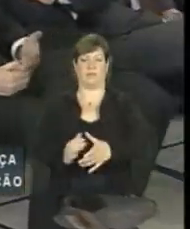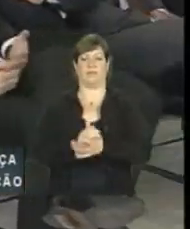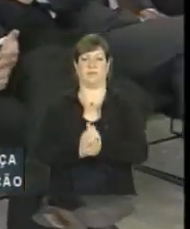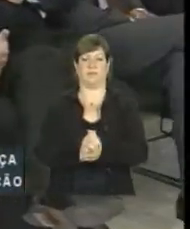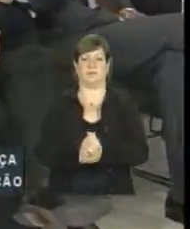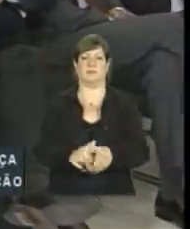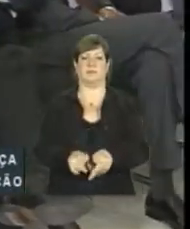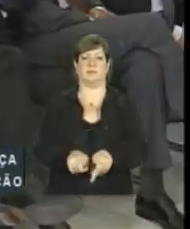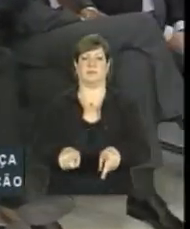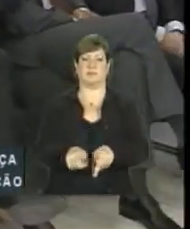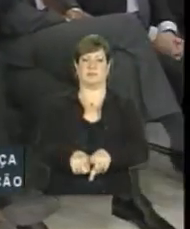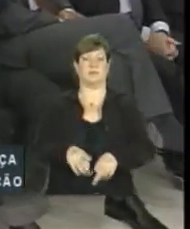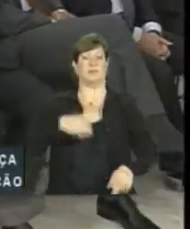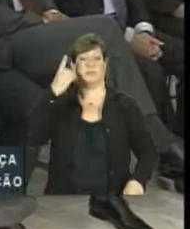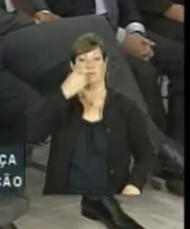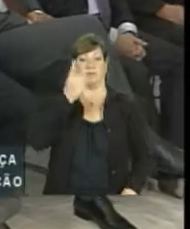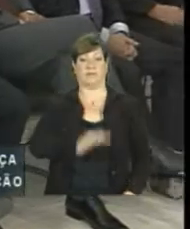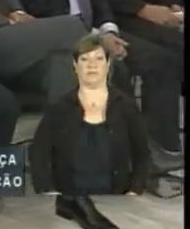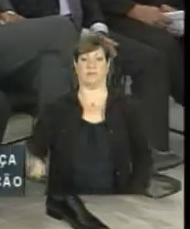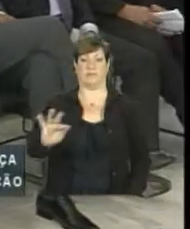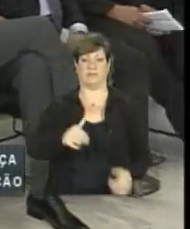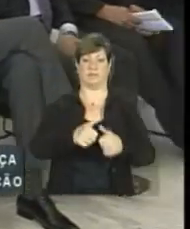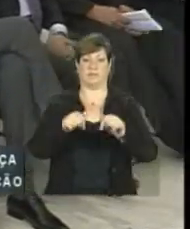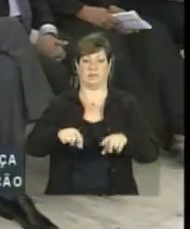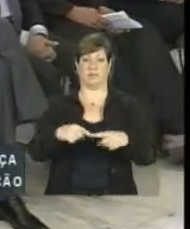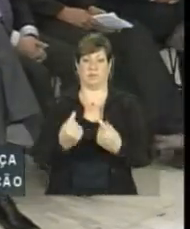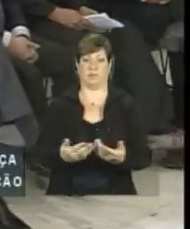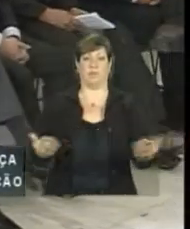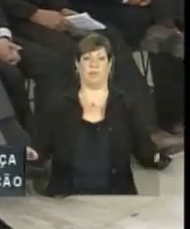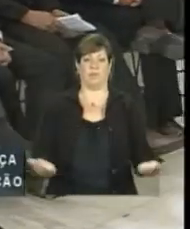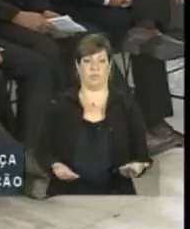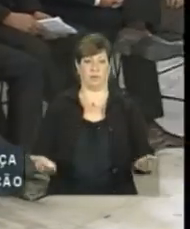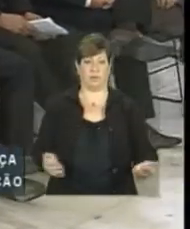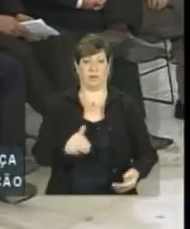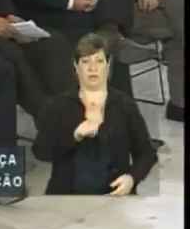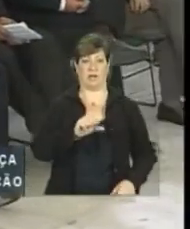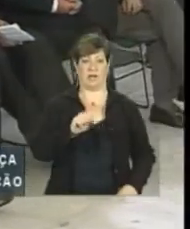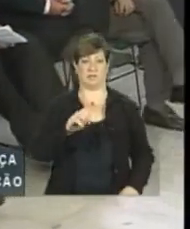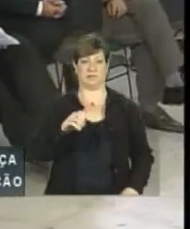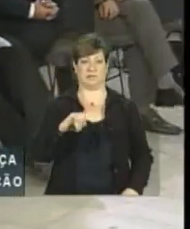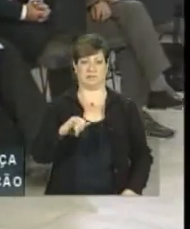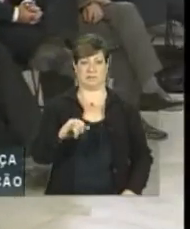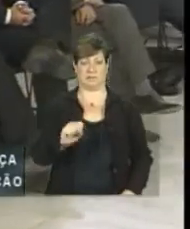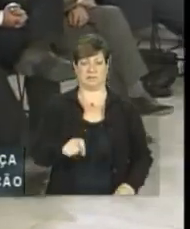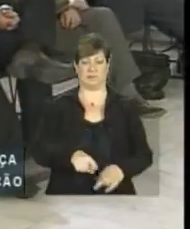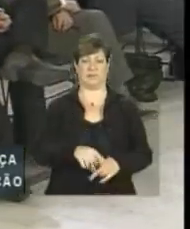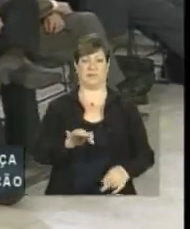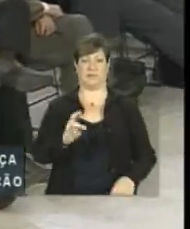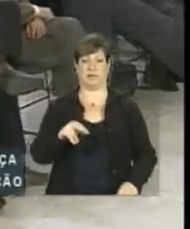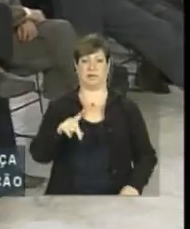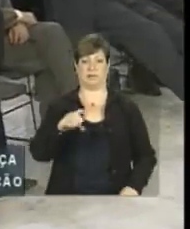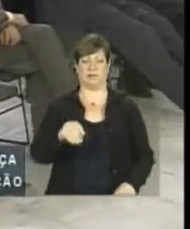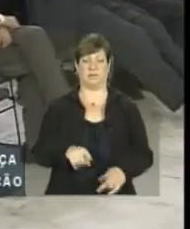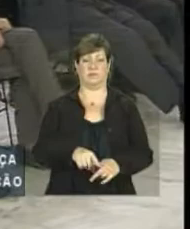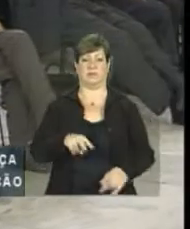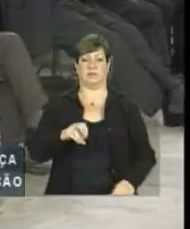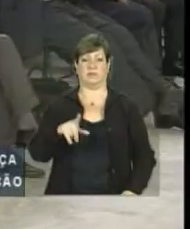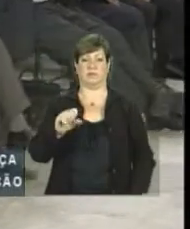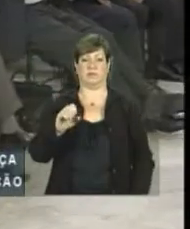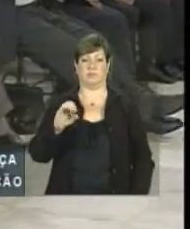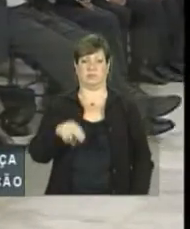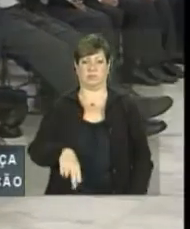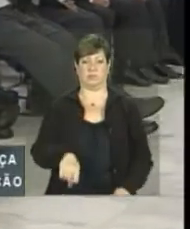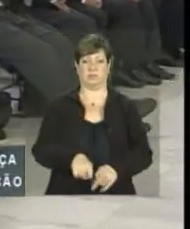Os deputados federais aqui presentes, Assis Melo, Gilmar Tato, Fernando Marrone, Nelson